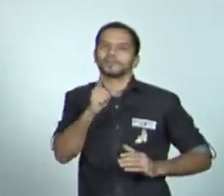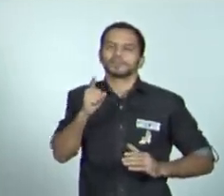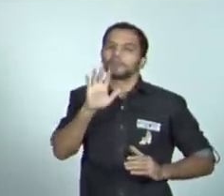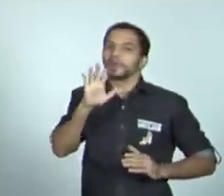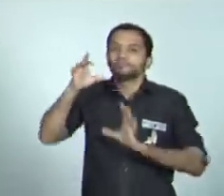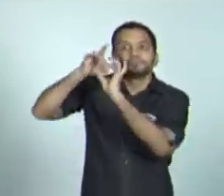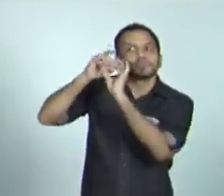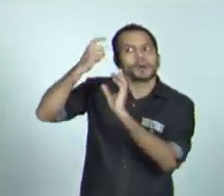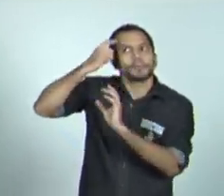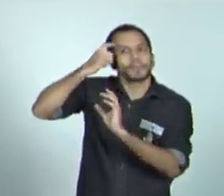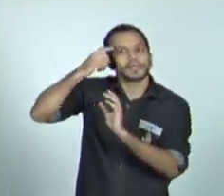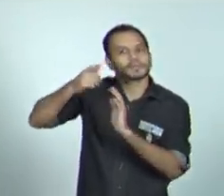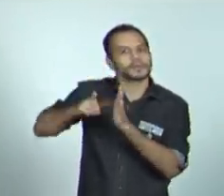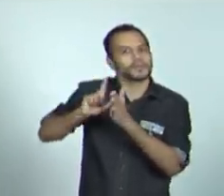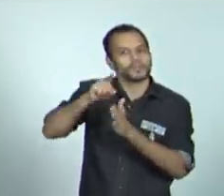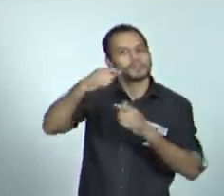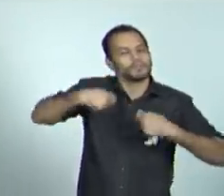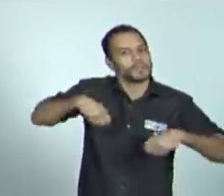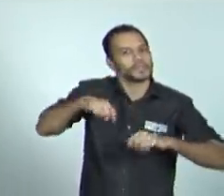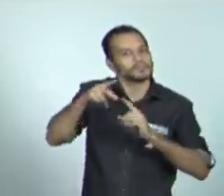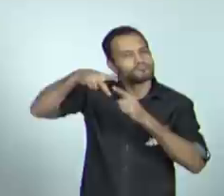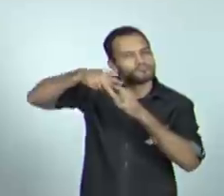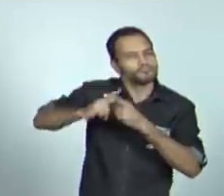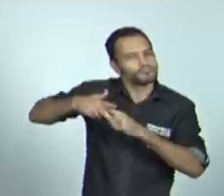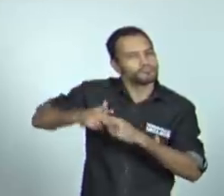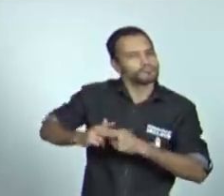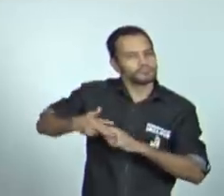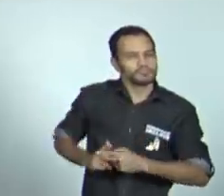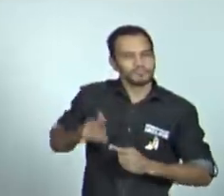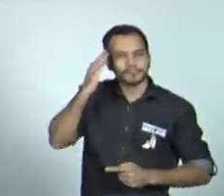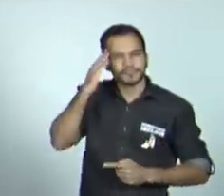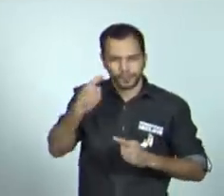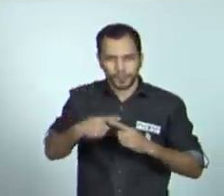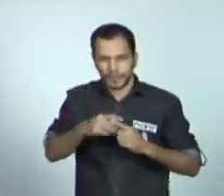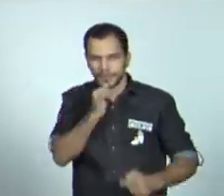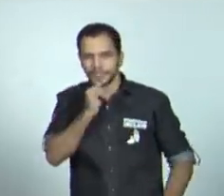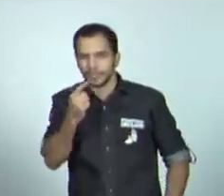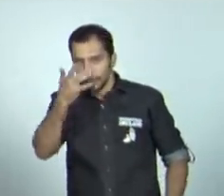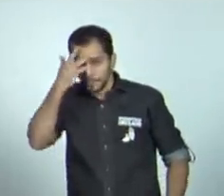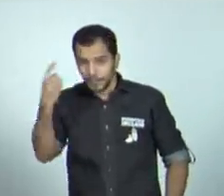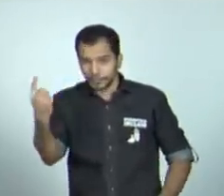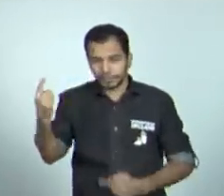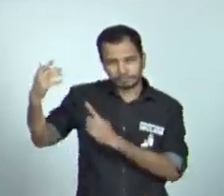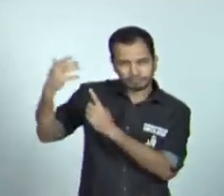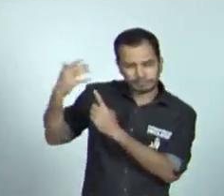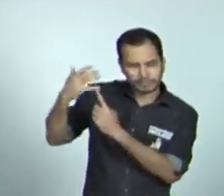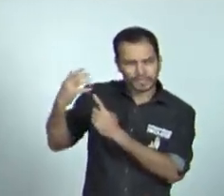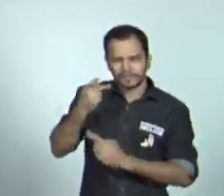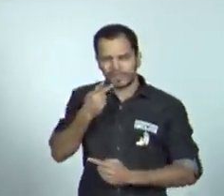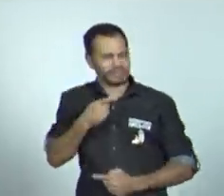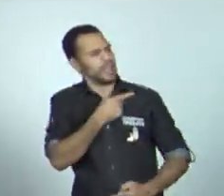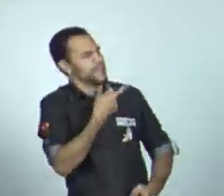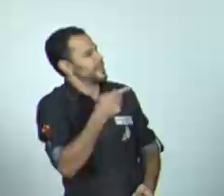fruto desses pensamentos eles são danificados por você mesmo só porque alguém te estimula a falar o que você não ia falar do seu